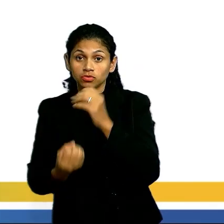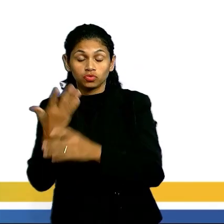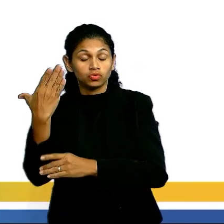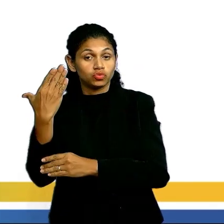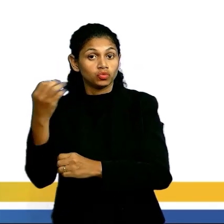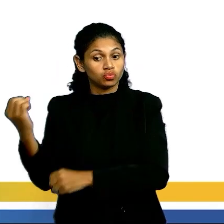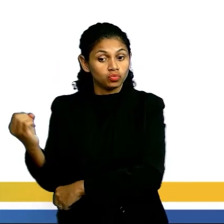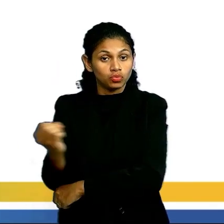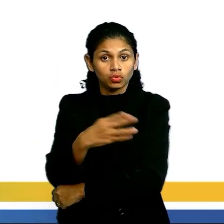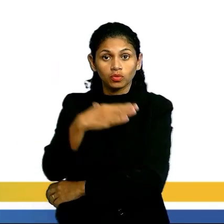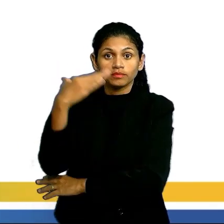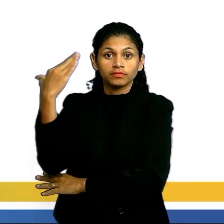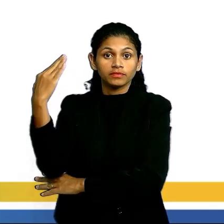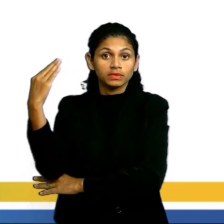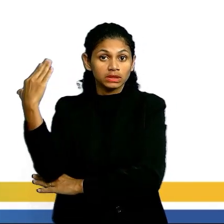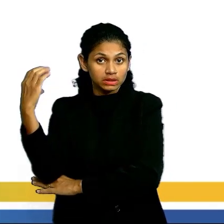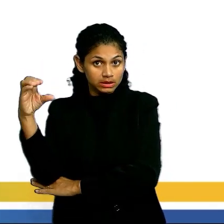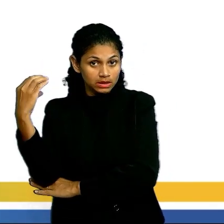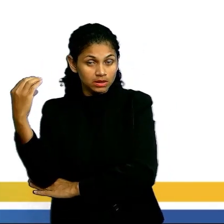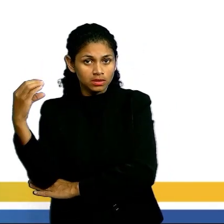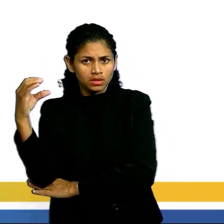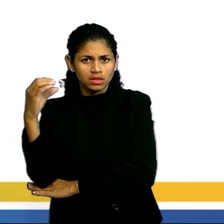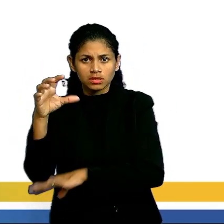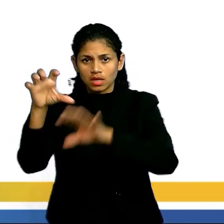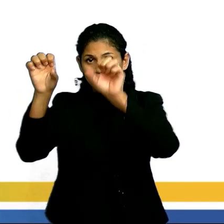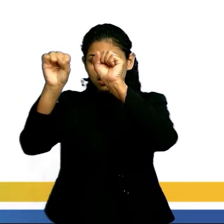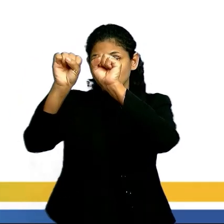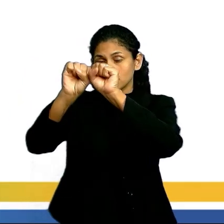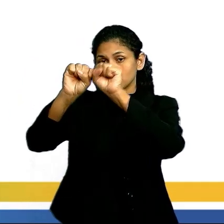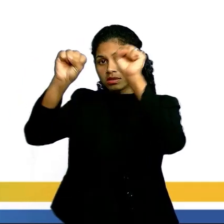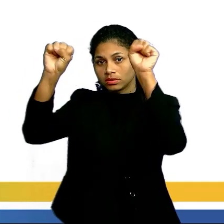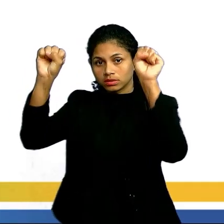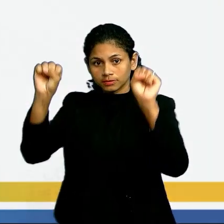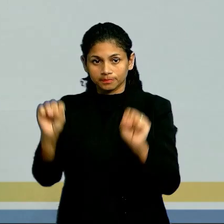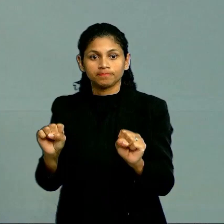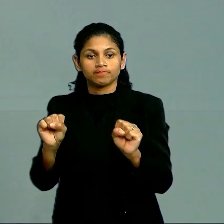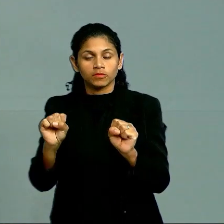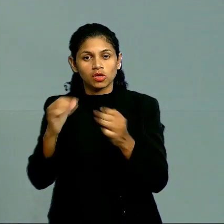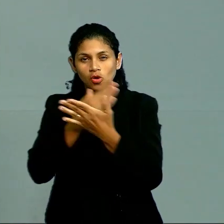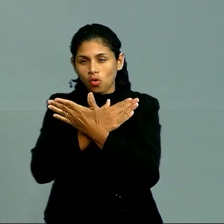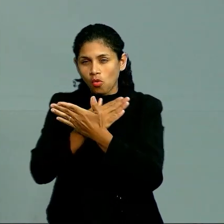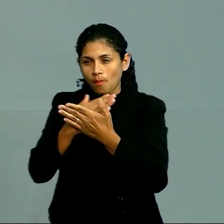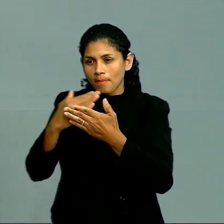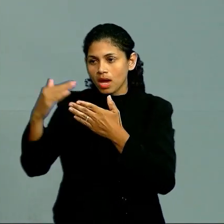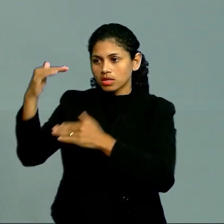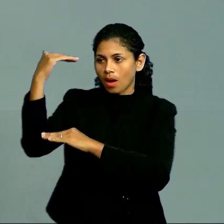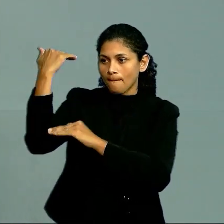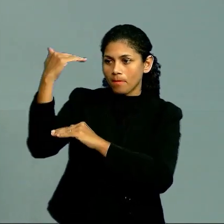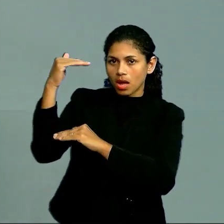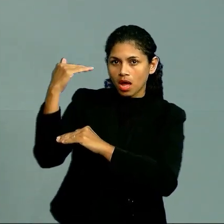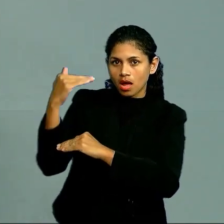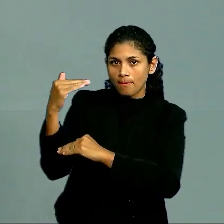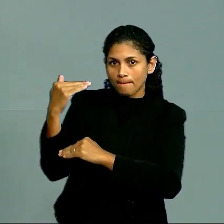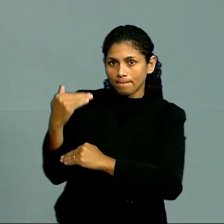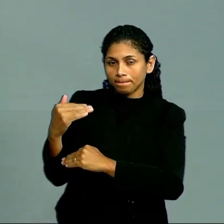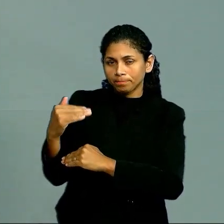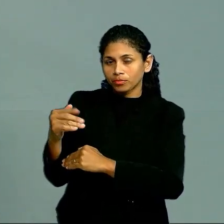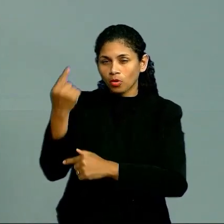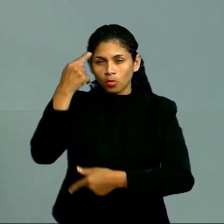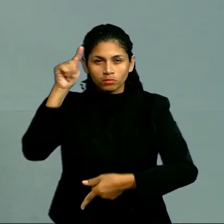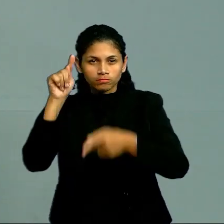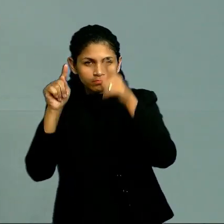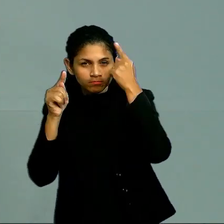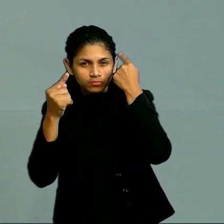a sistemática. Aqui, pessoal, ela já começa a classificar os seres vivos com as